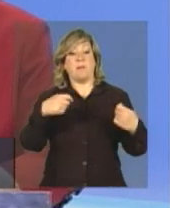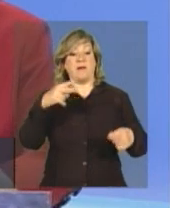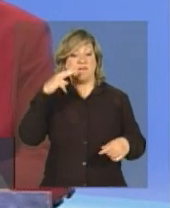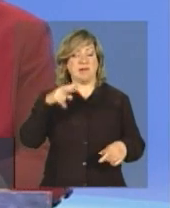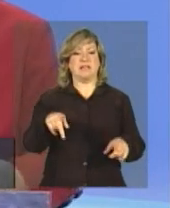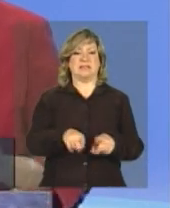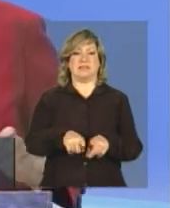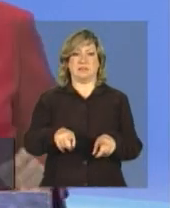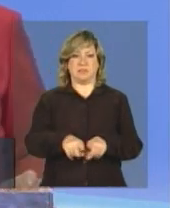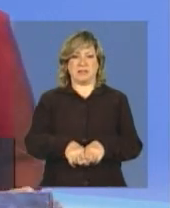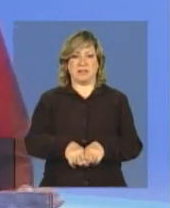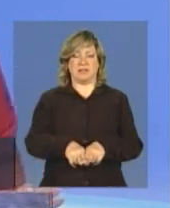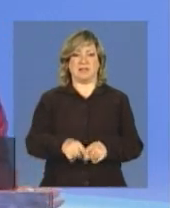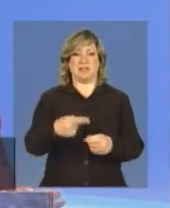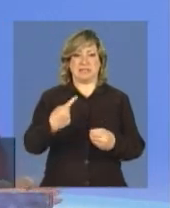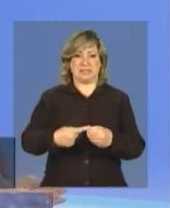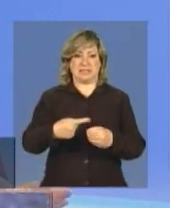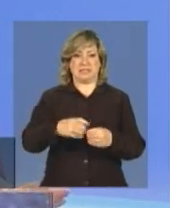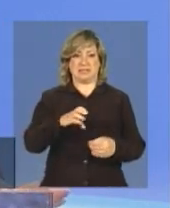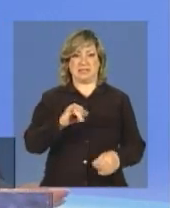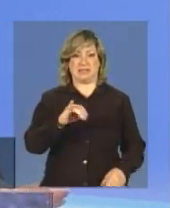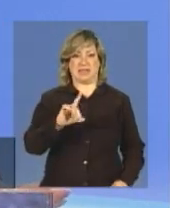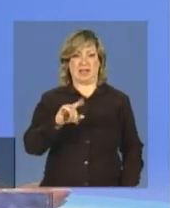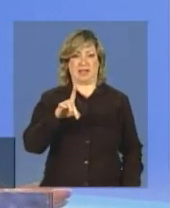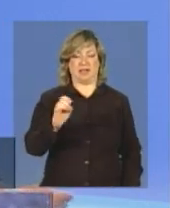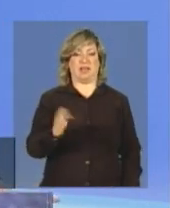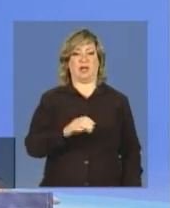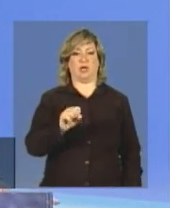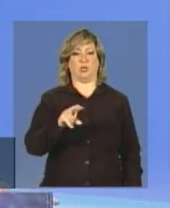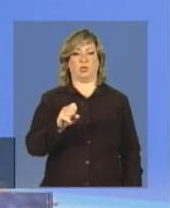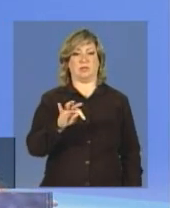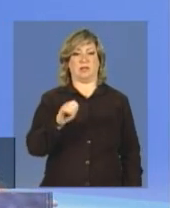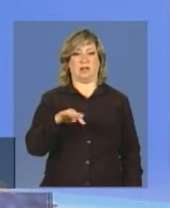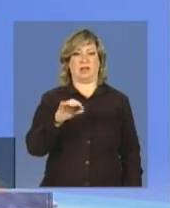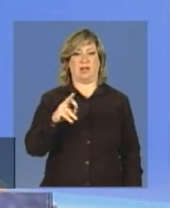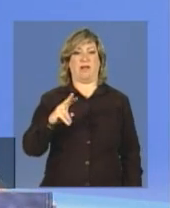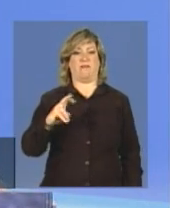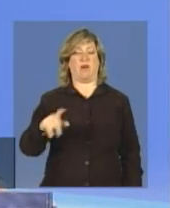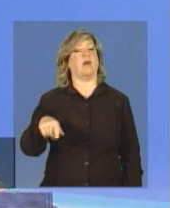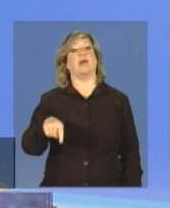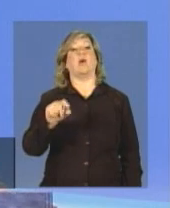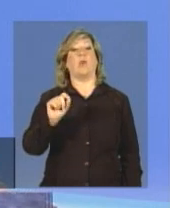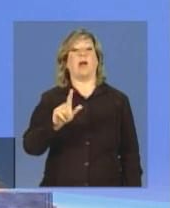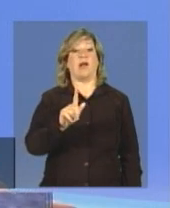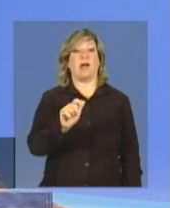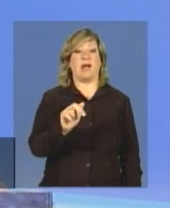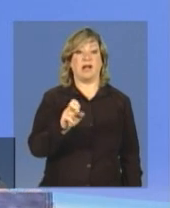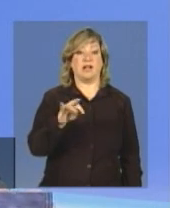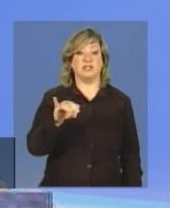que cidades sustentáveis significa garantia de água,